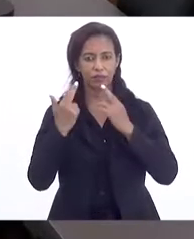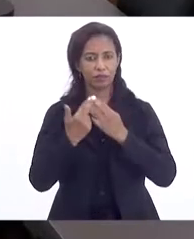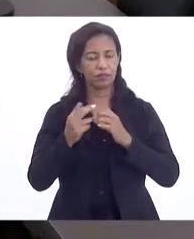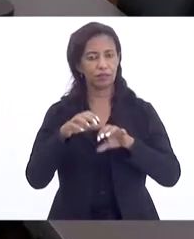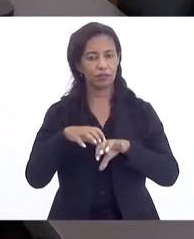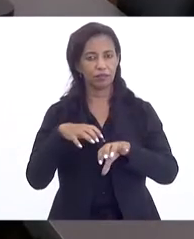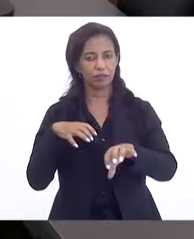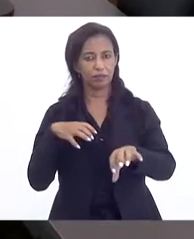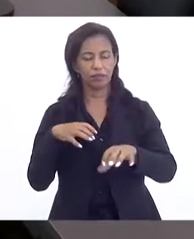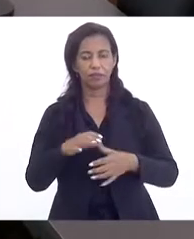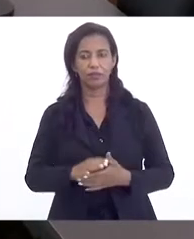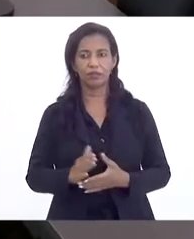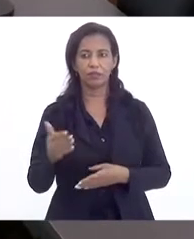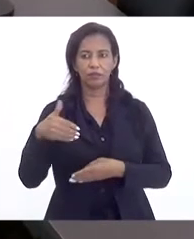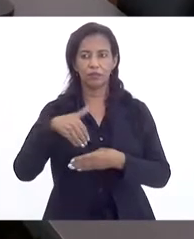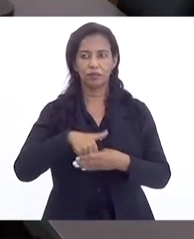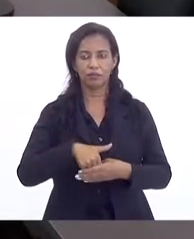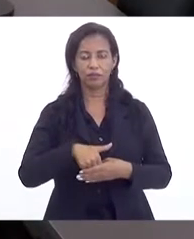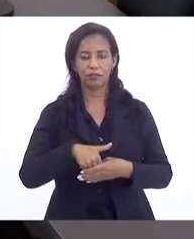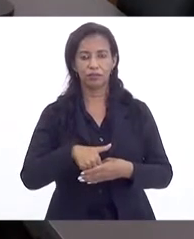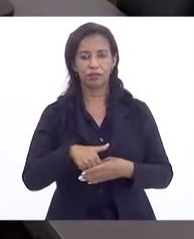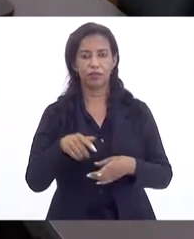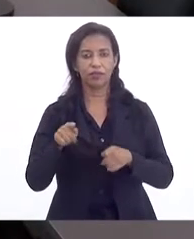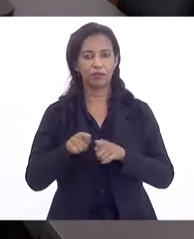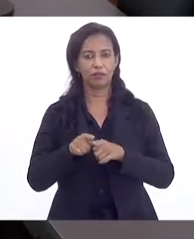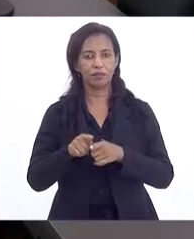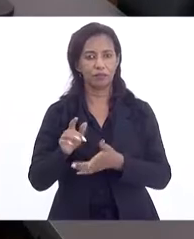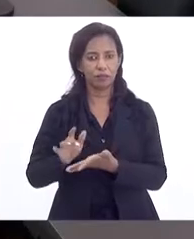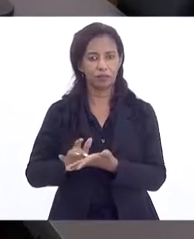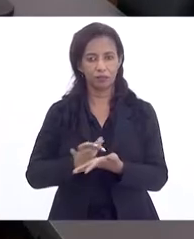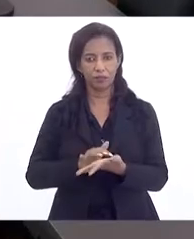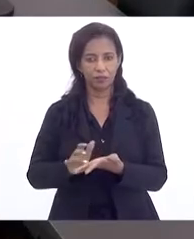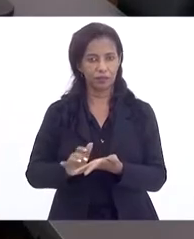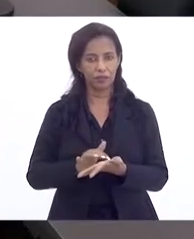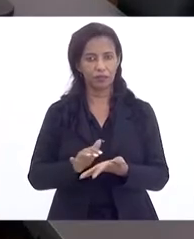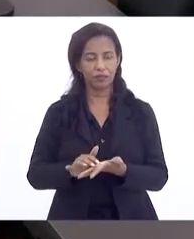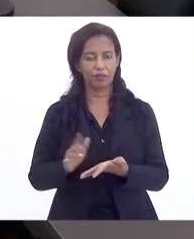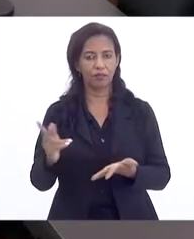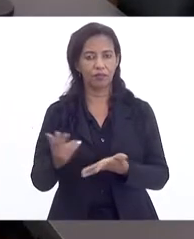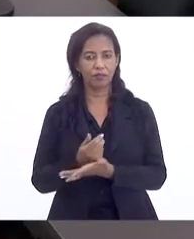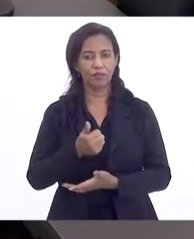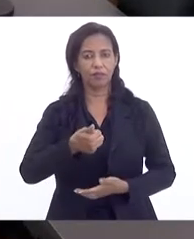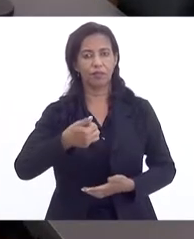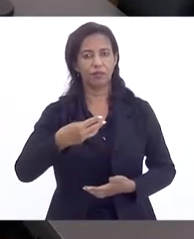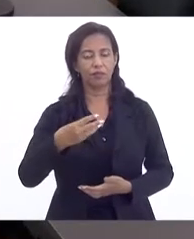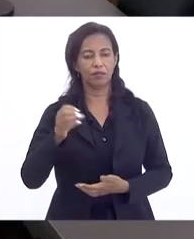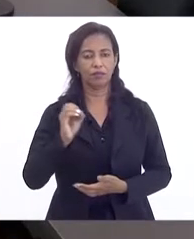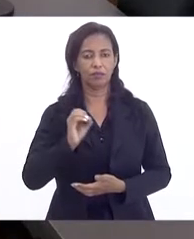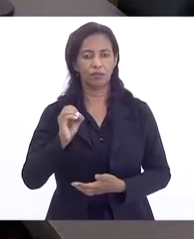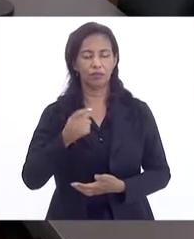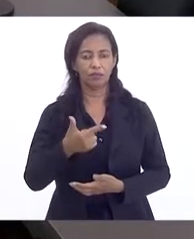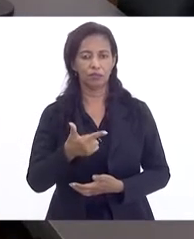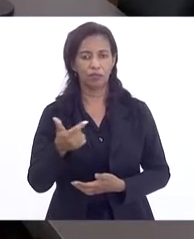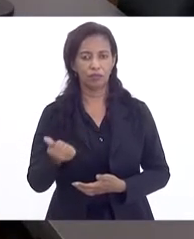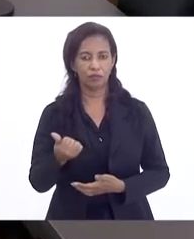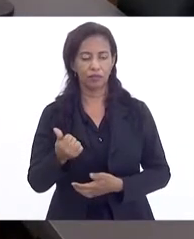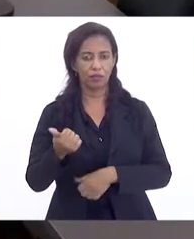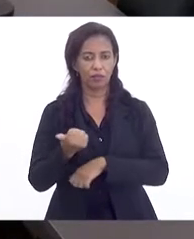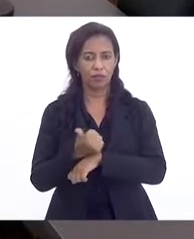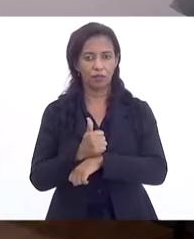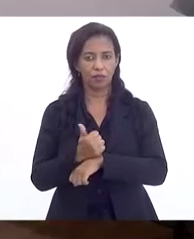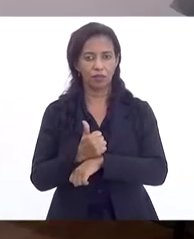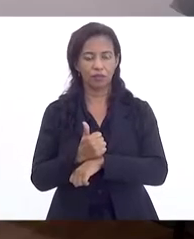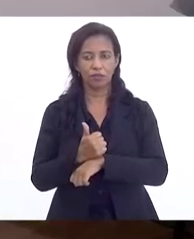semipresencial, votação presencial e eletrônica, a ser realizada no dia 13 de outubro de 2021. Às 11 horas, na